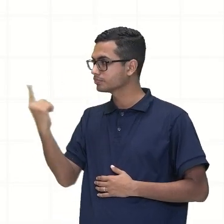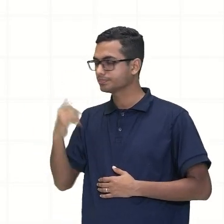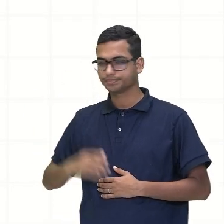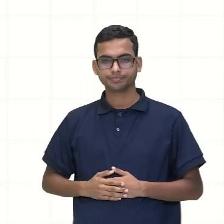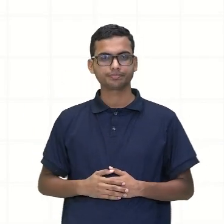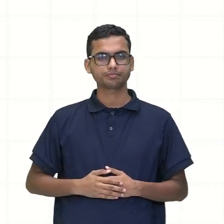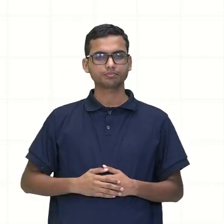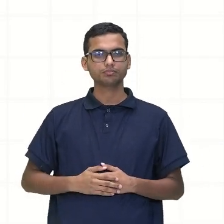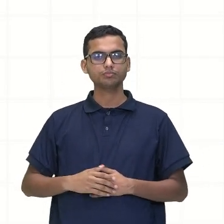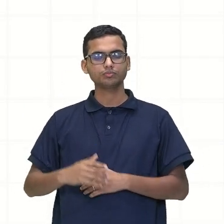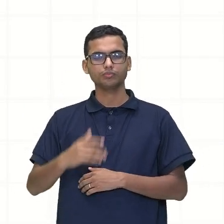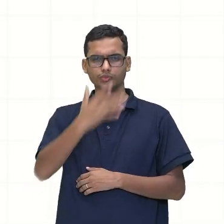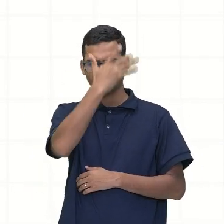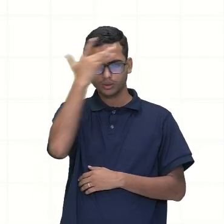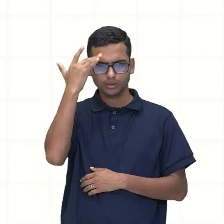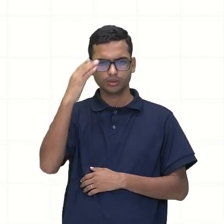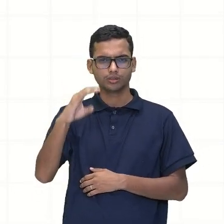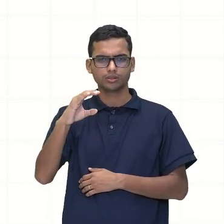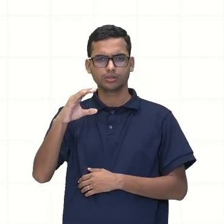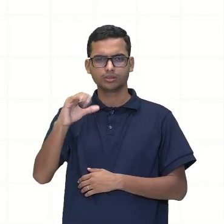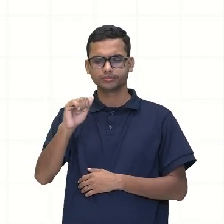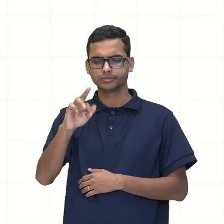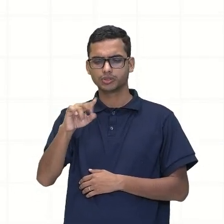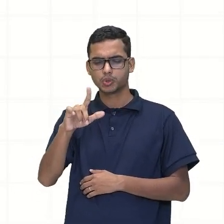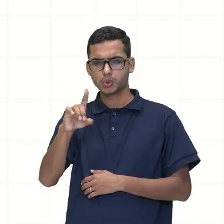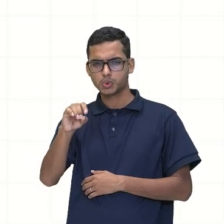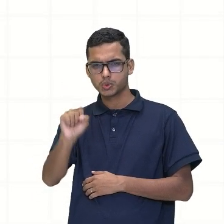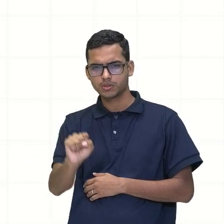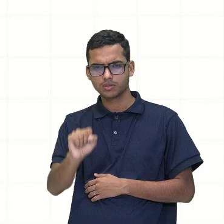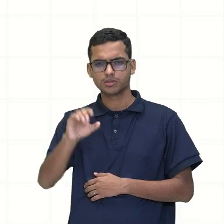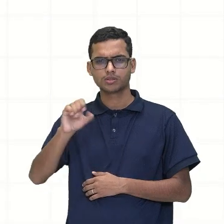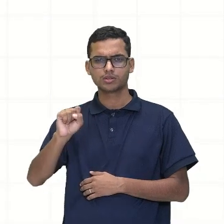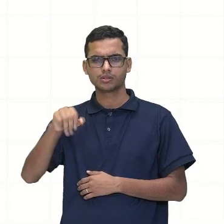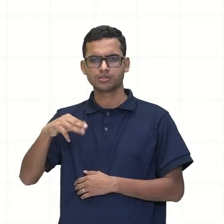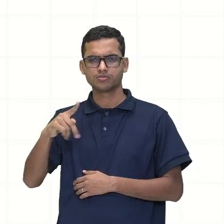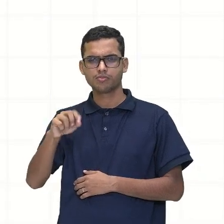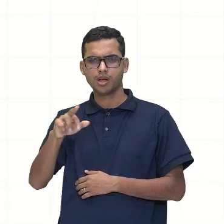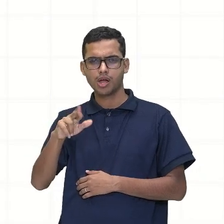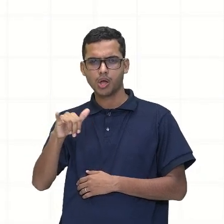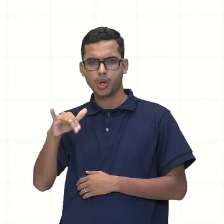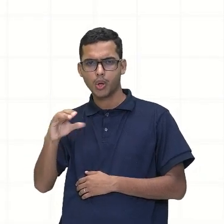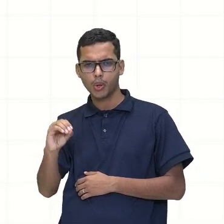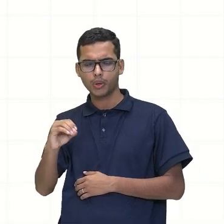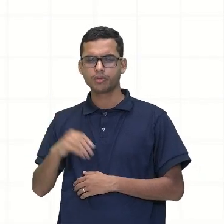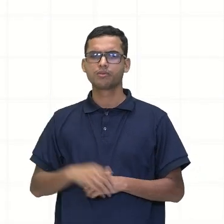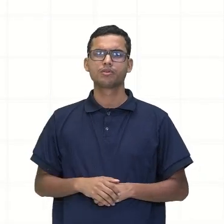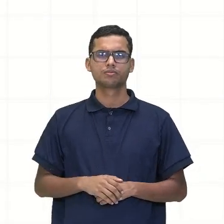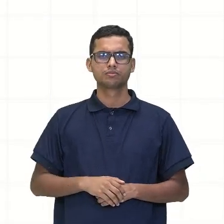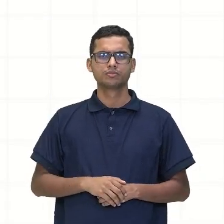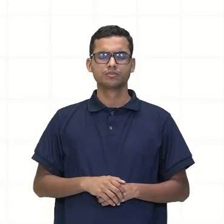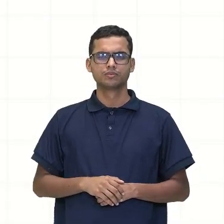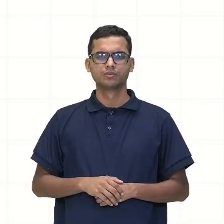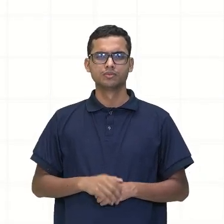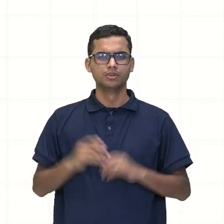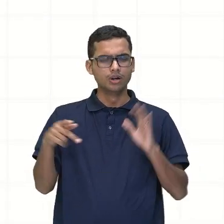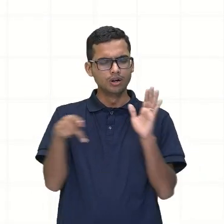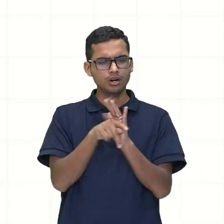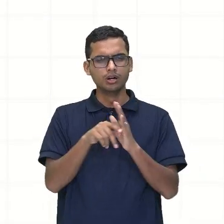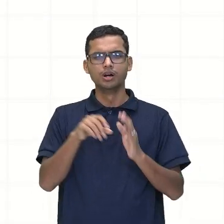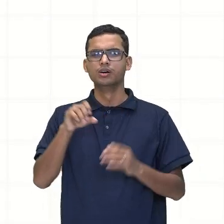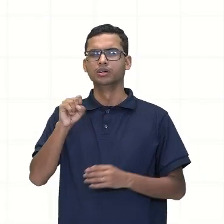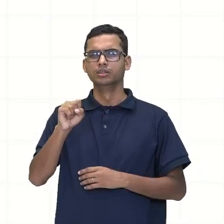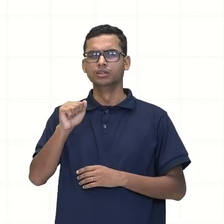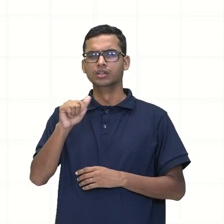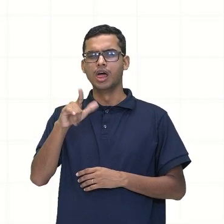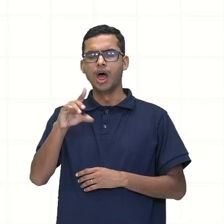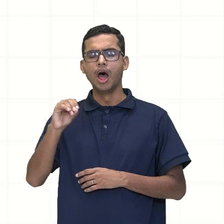querido Carlos Sampaio, tá bom? Temos aí os dados da conta, mas vamos aqui focar no seu saldo.